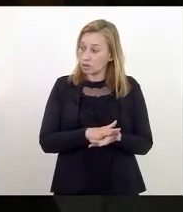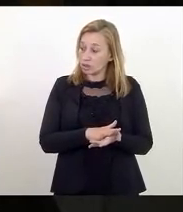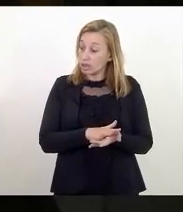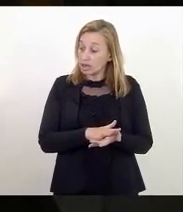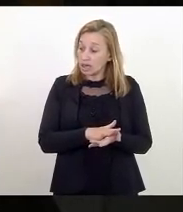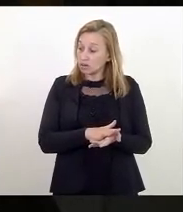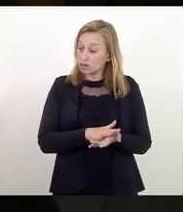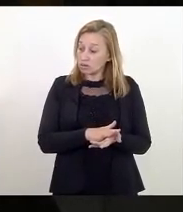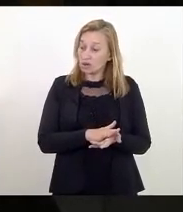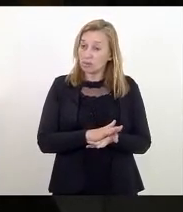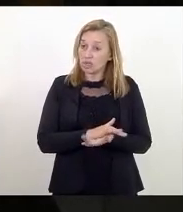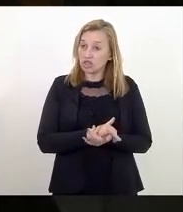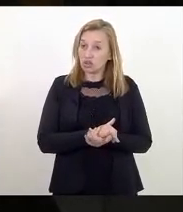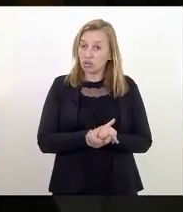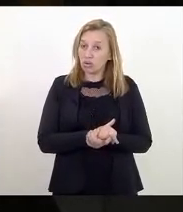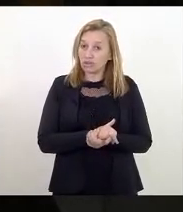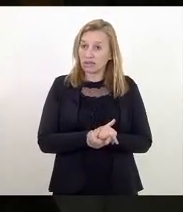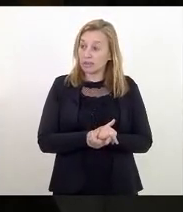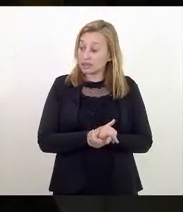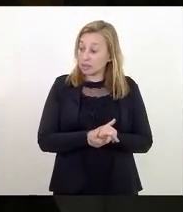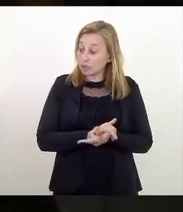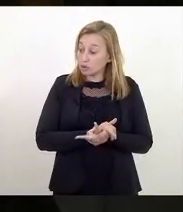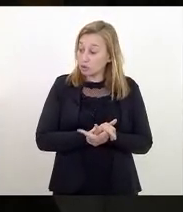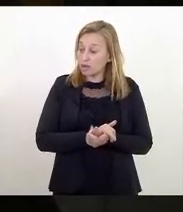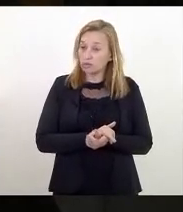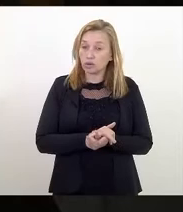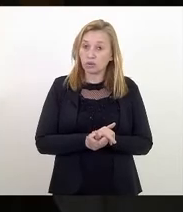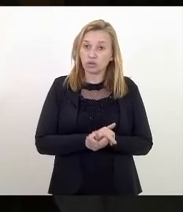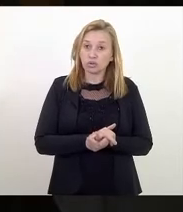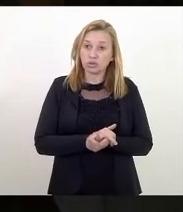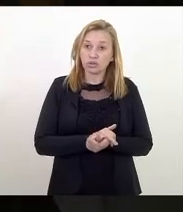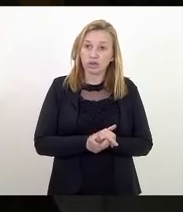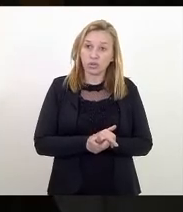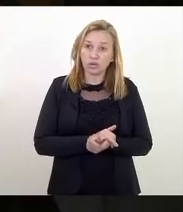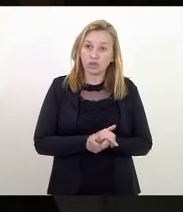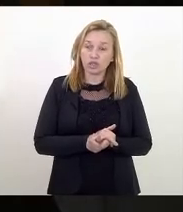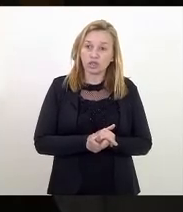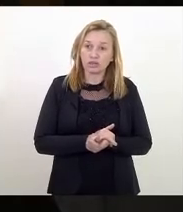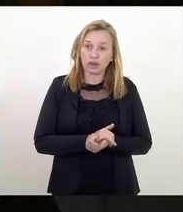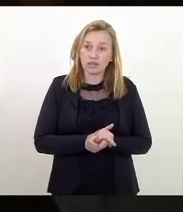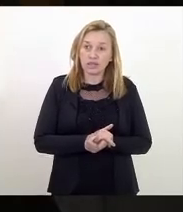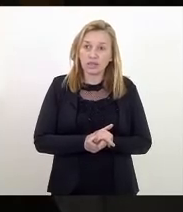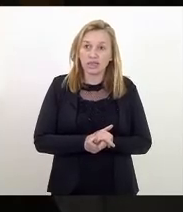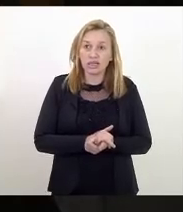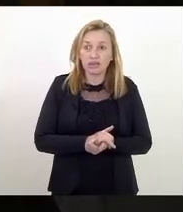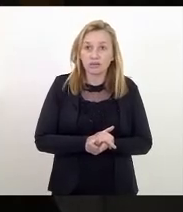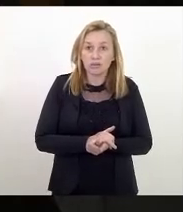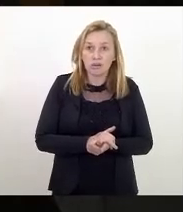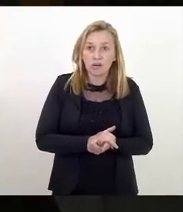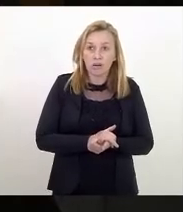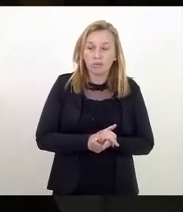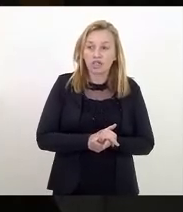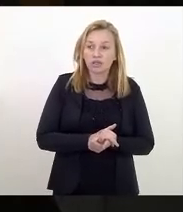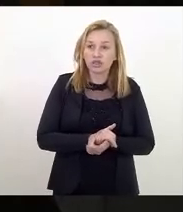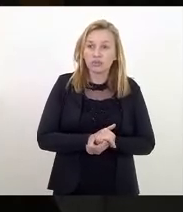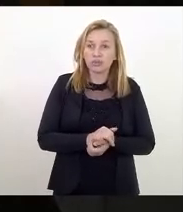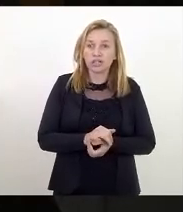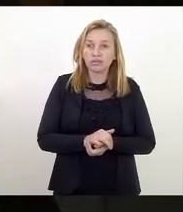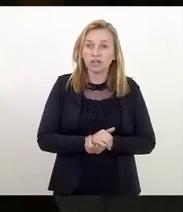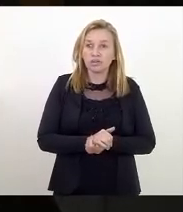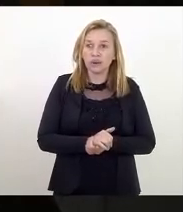os técnicos, os servidores da defensoria não serem contemplados com